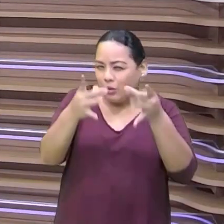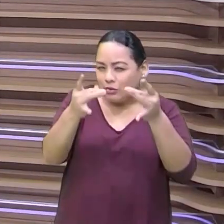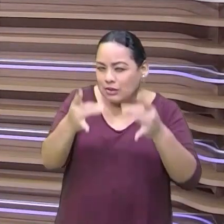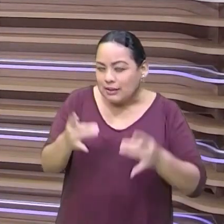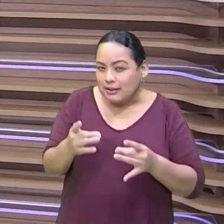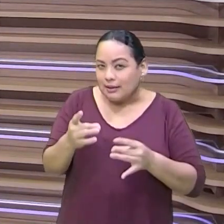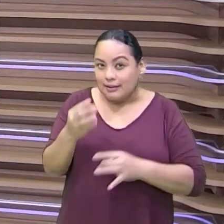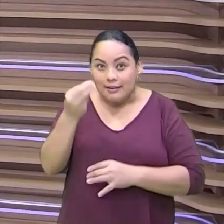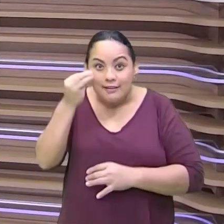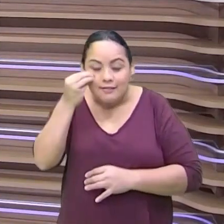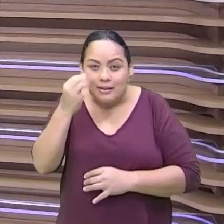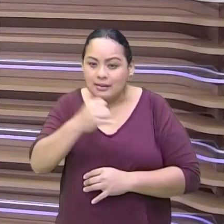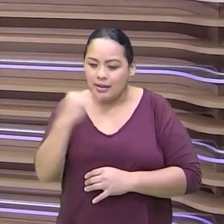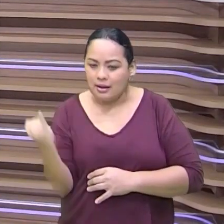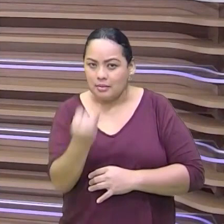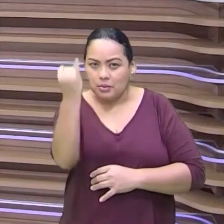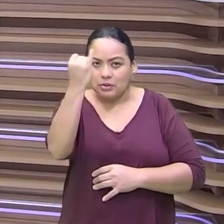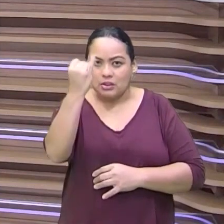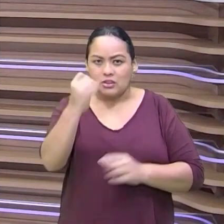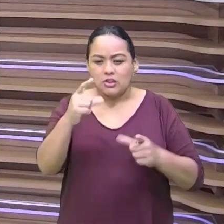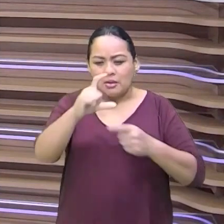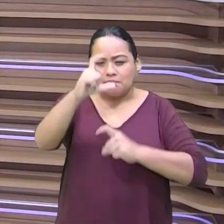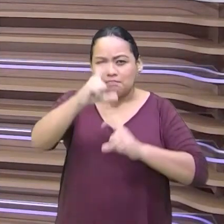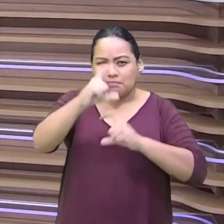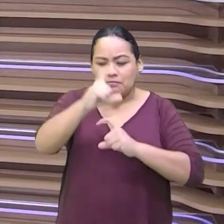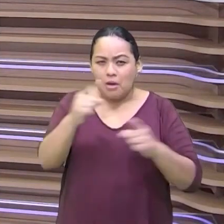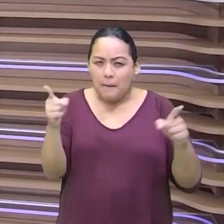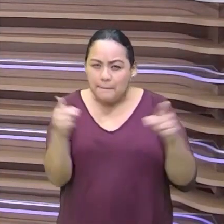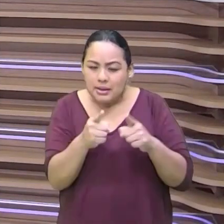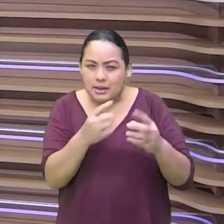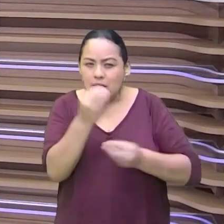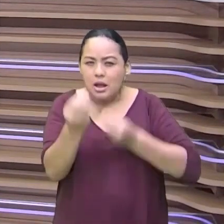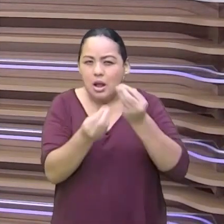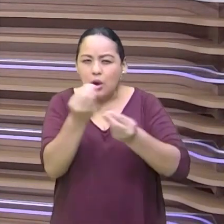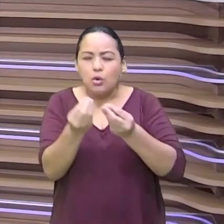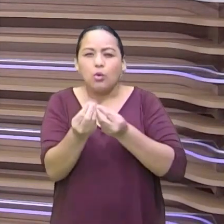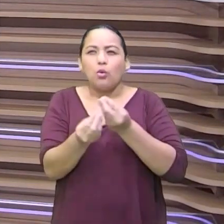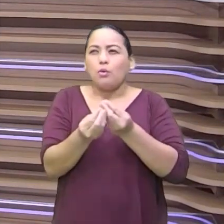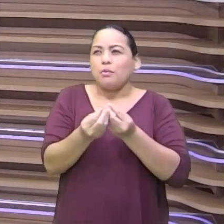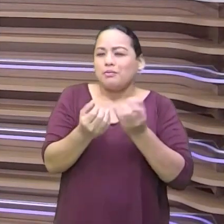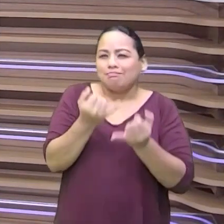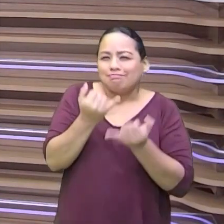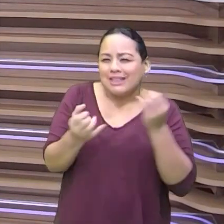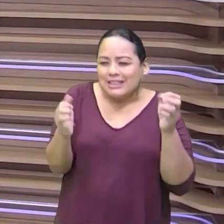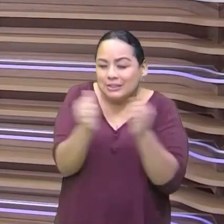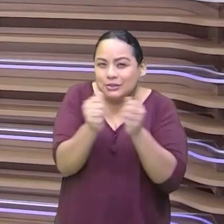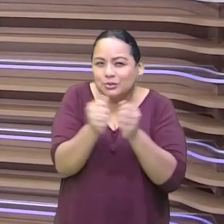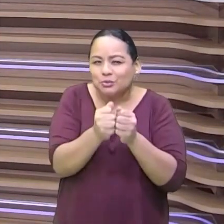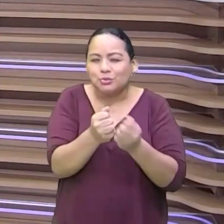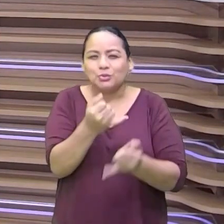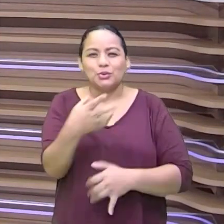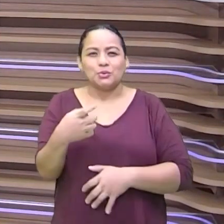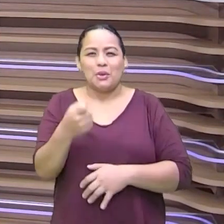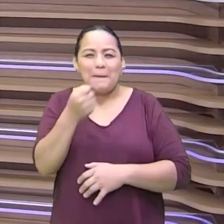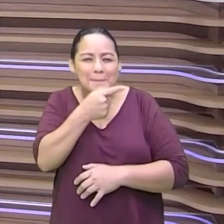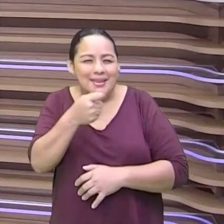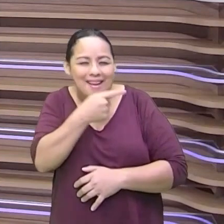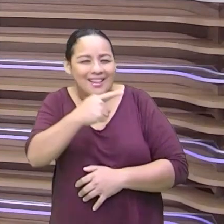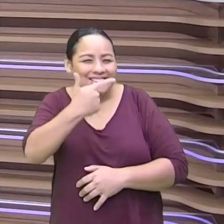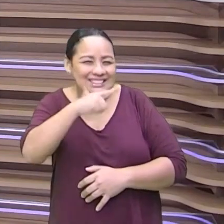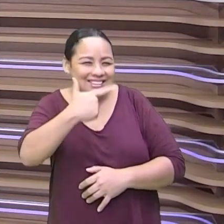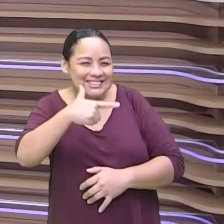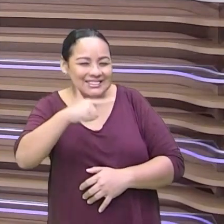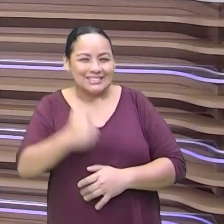muito importante. As tirinhas, ela tem assim um cunho mais humorístico. Exato! Nós vamos ver mais